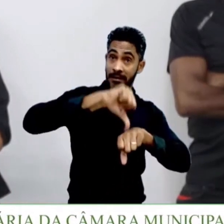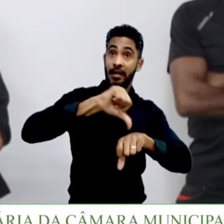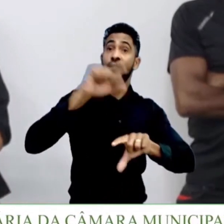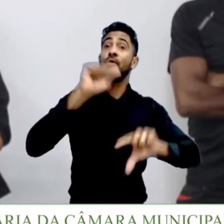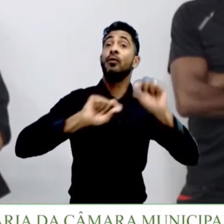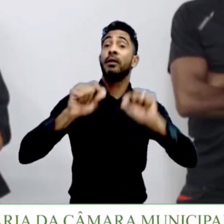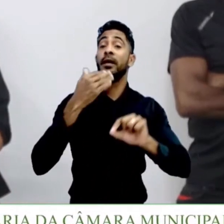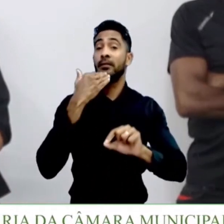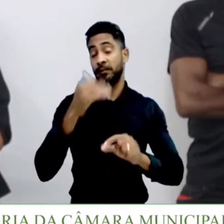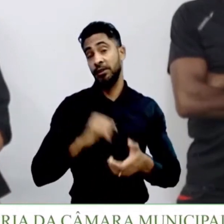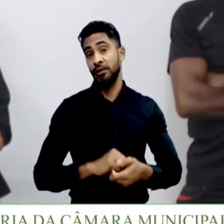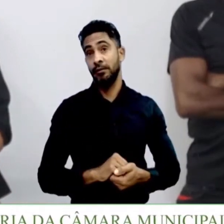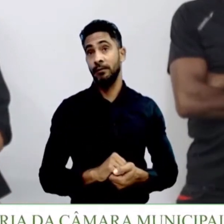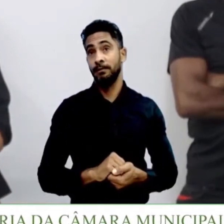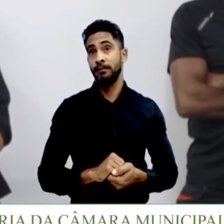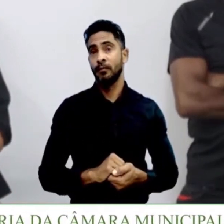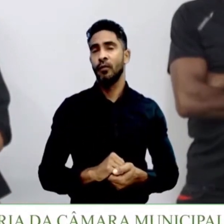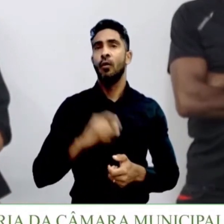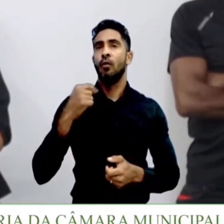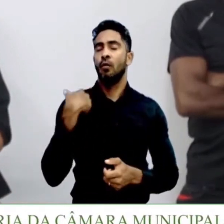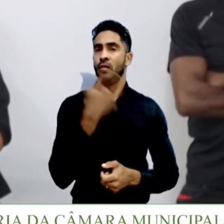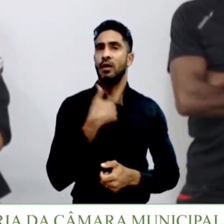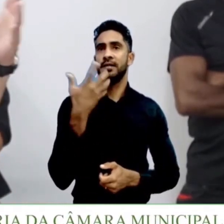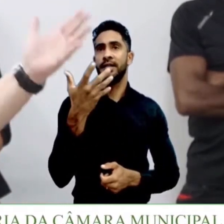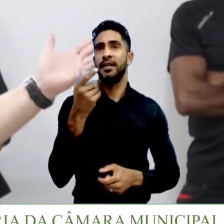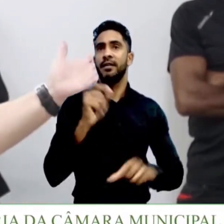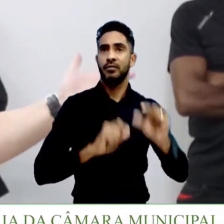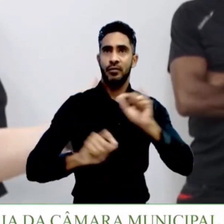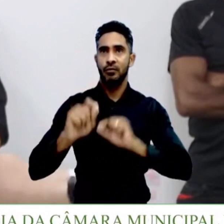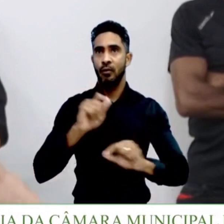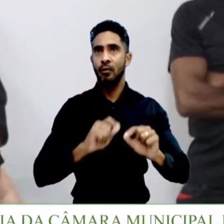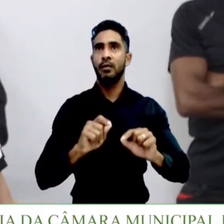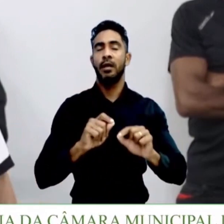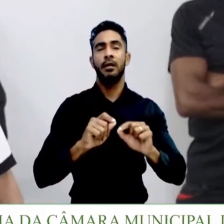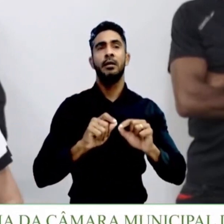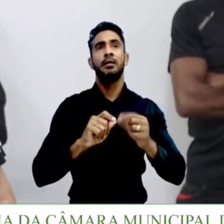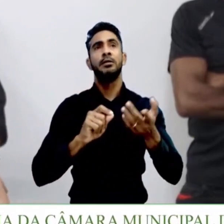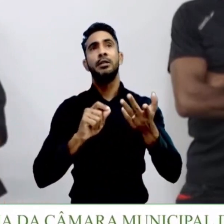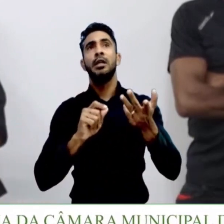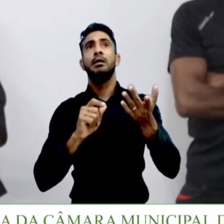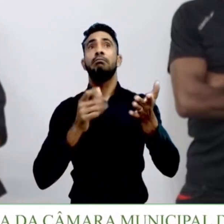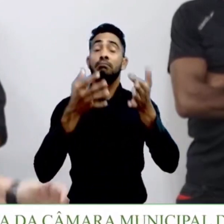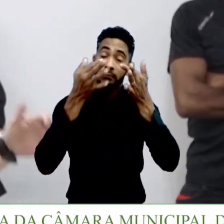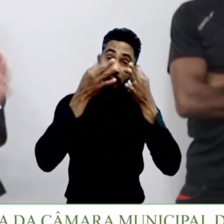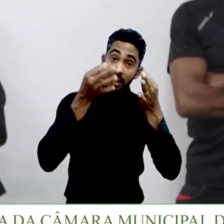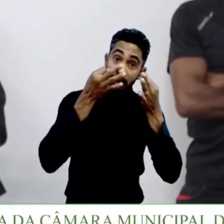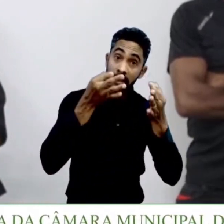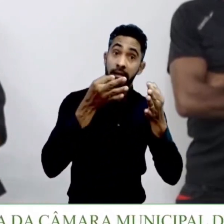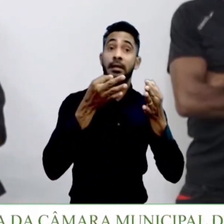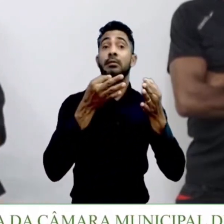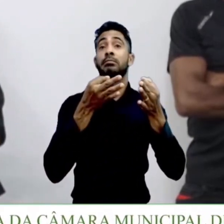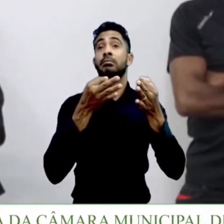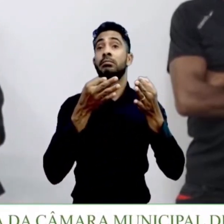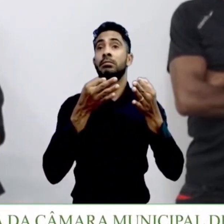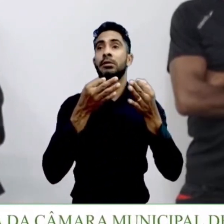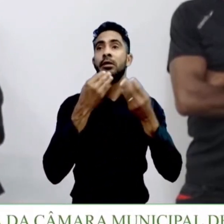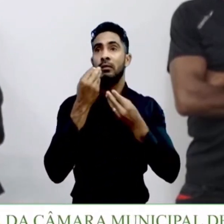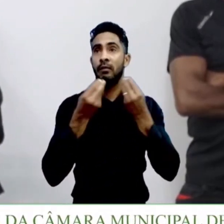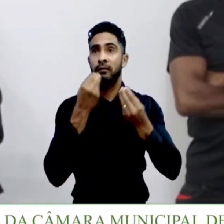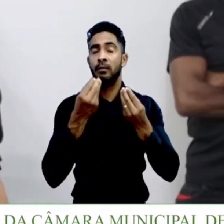é a demanda, tá certo? O que nós queríamos, né, que nos atenda, viu? E como eu